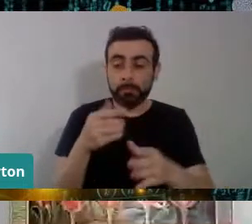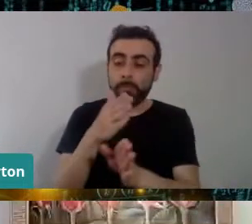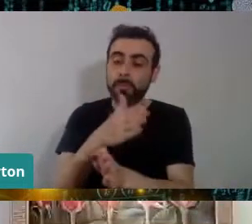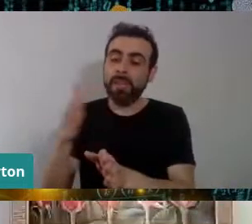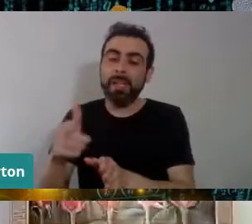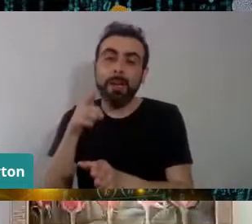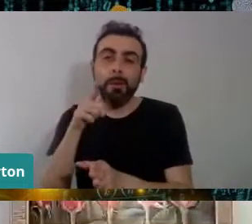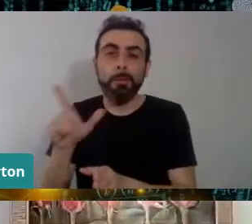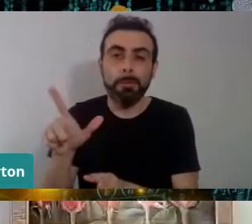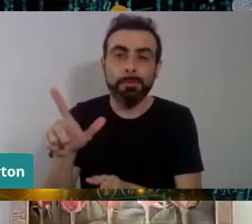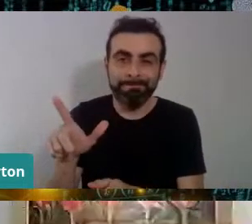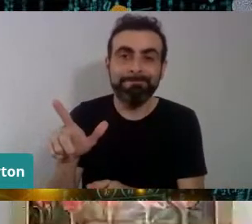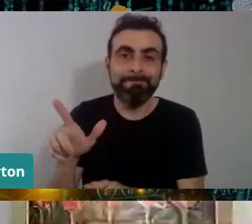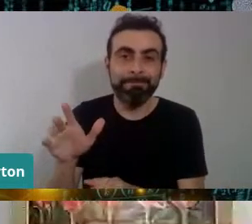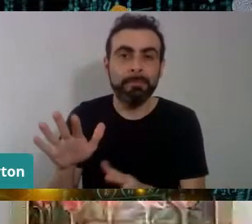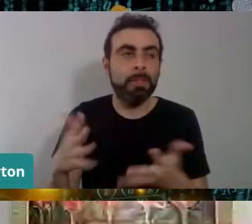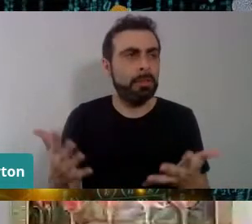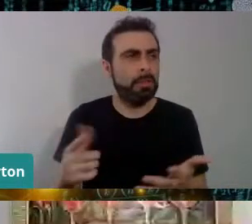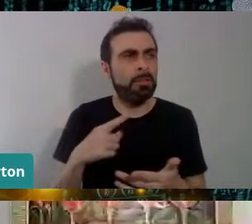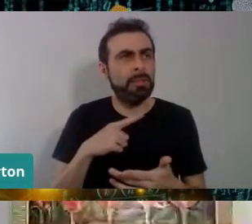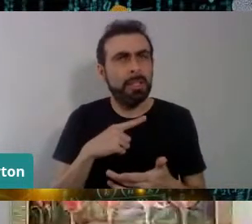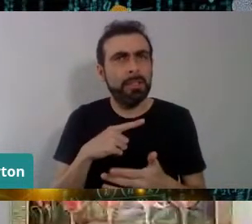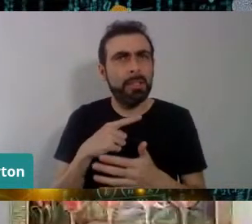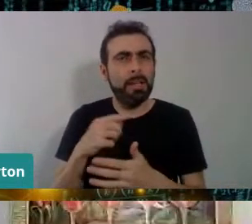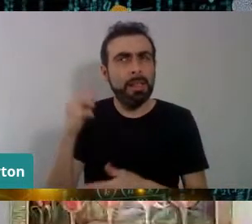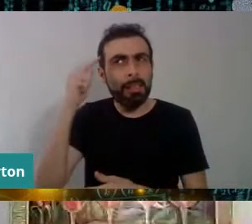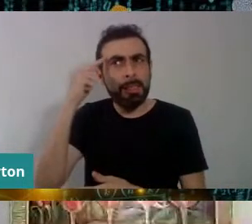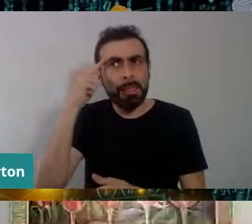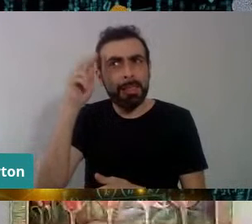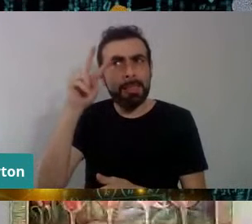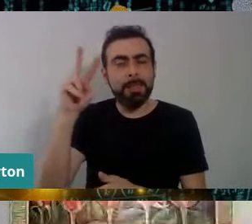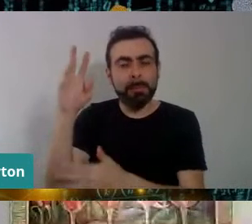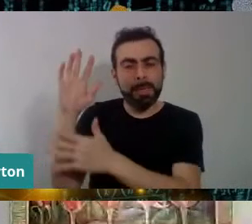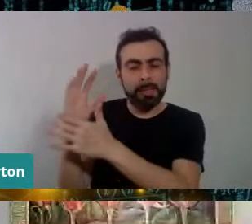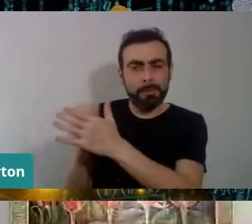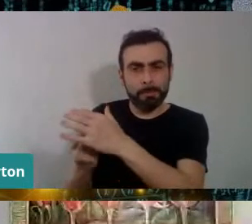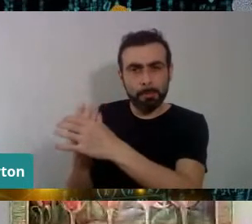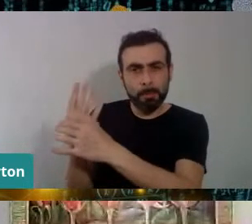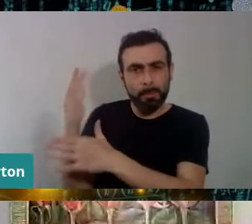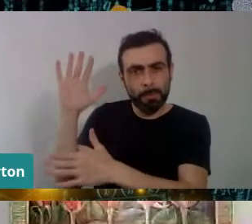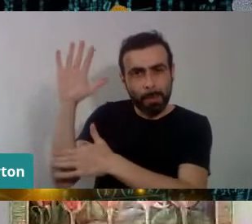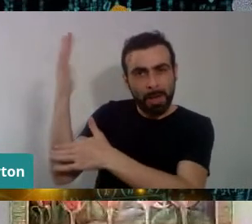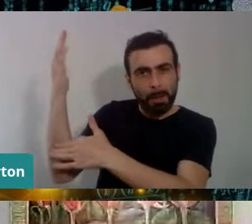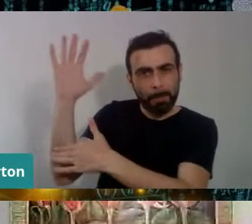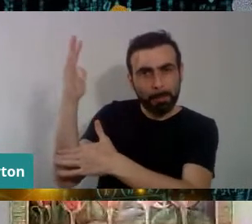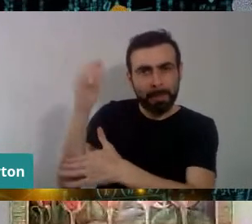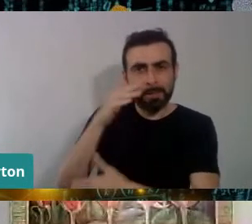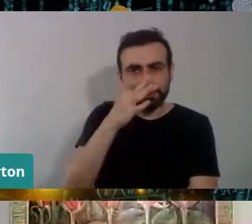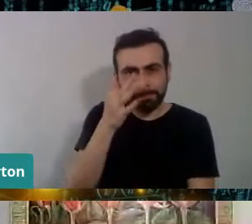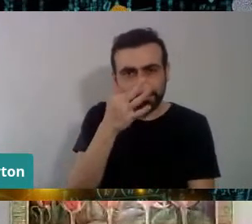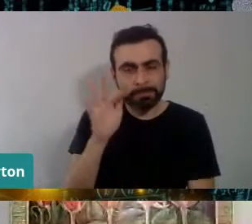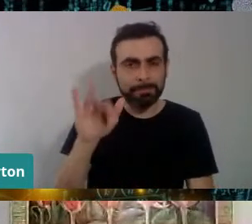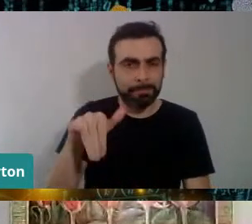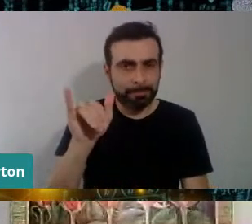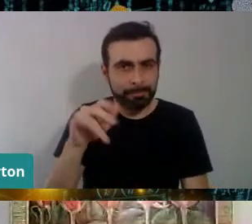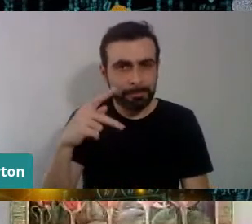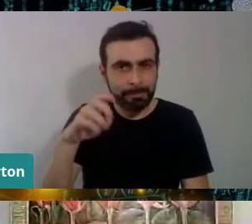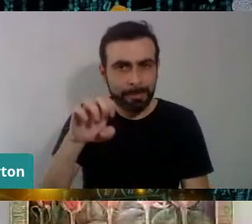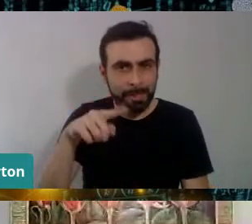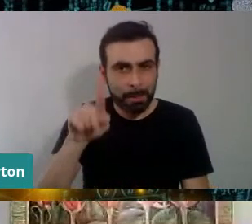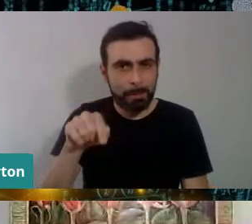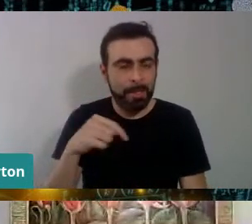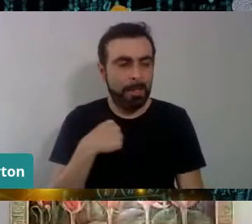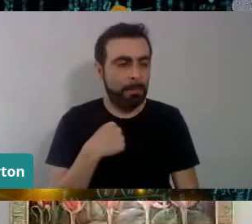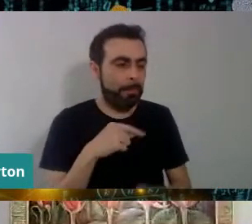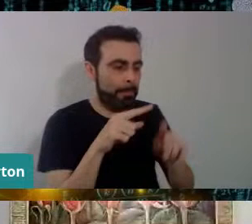aí a questão do PDP, né? Eu me lembrei que eu, quando eu estava na direção do CCHE, minha sala era bem na